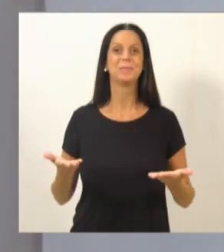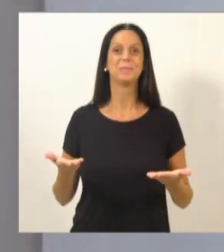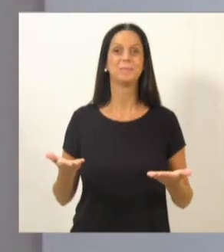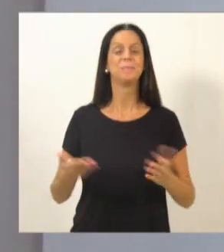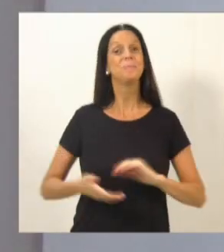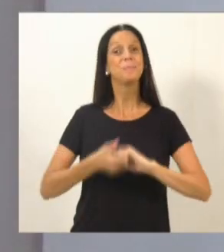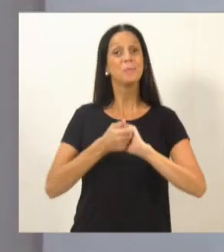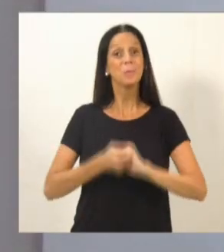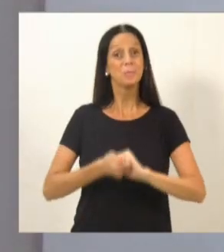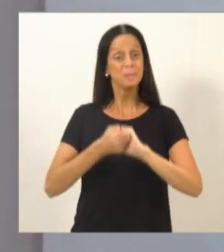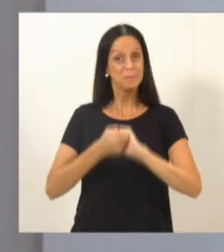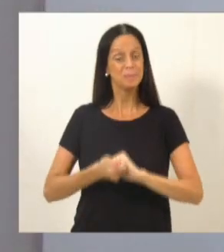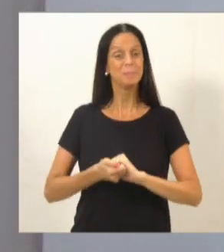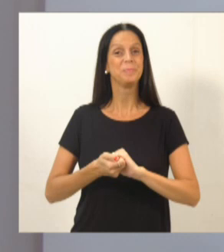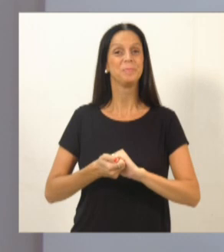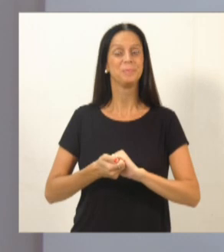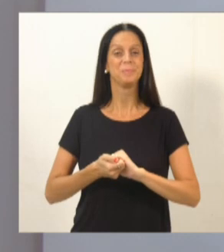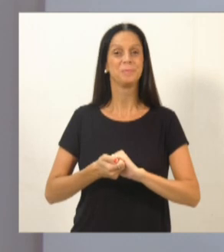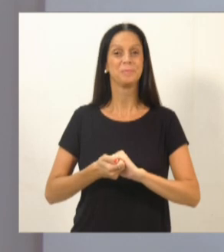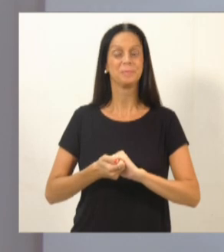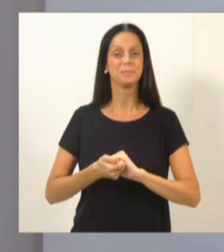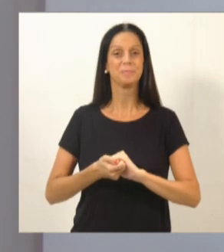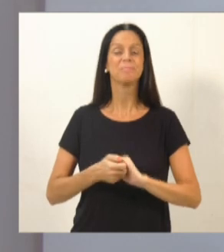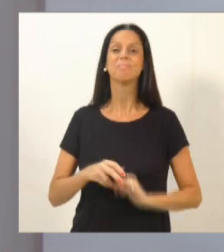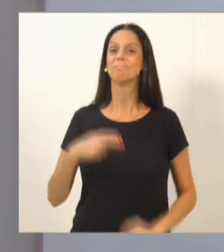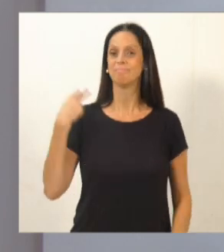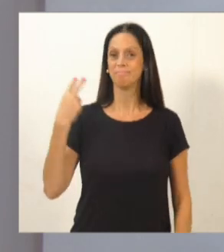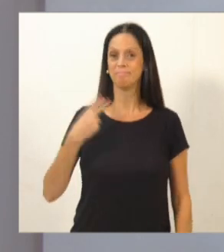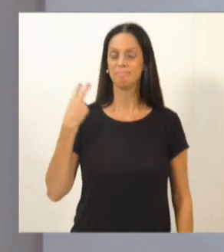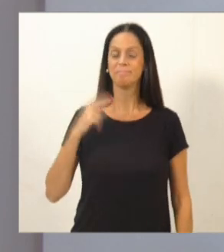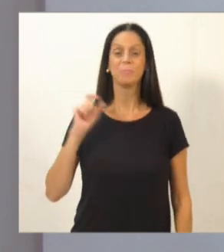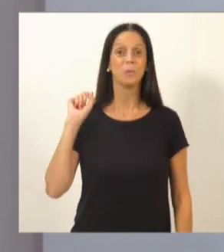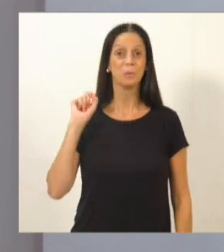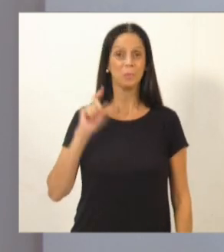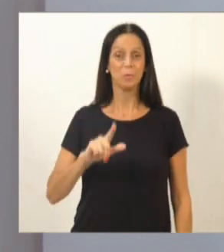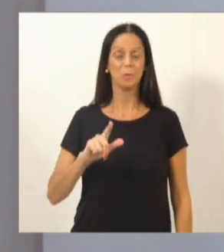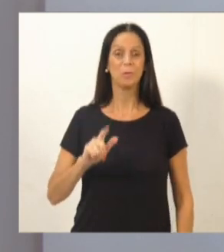Cumprimento o vereador Maurício,